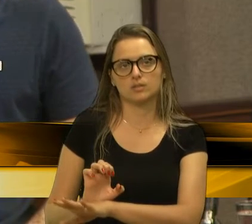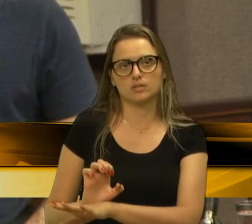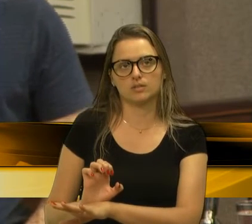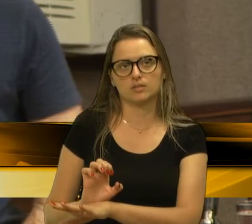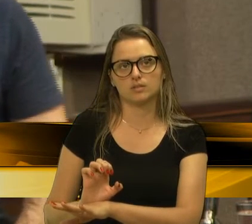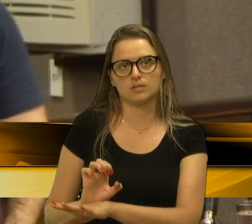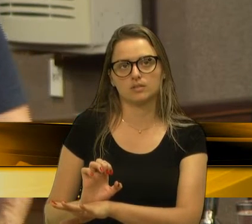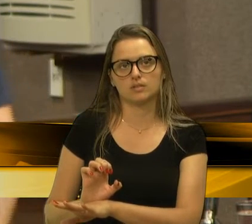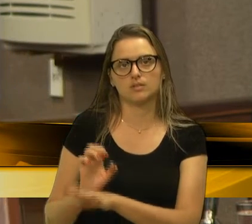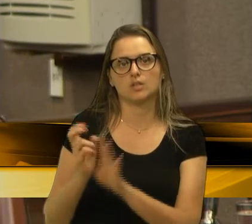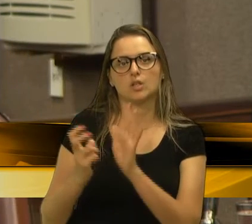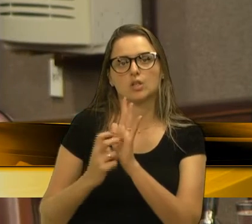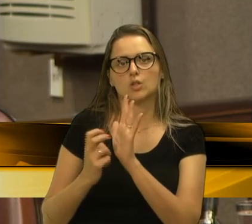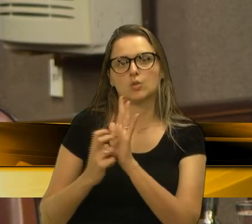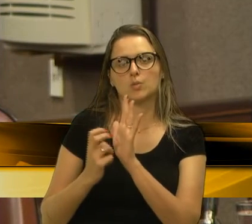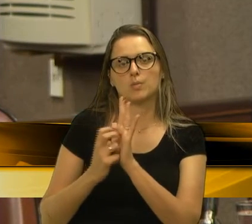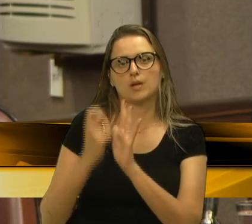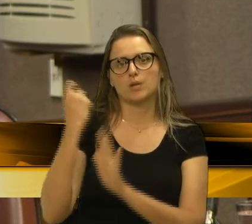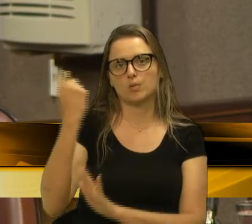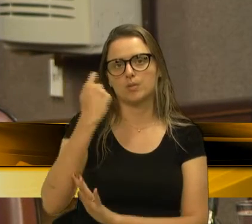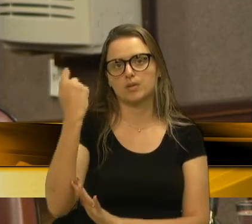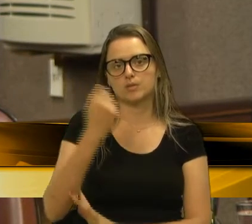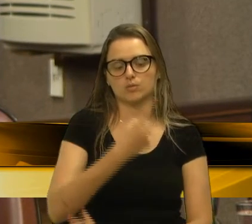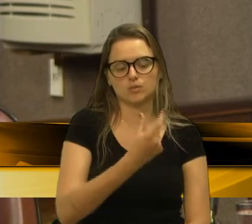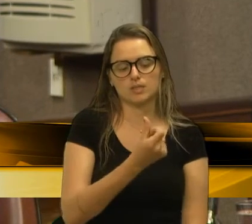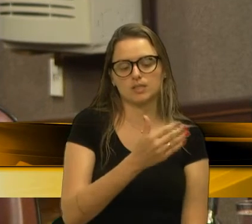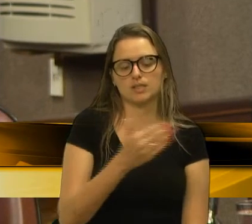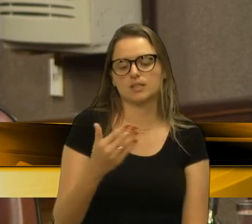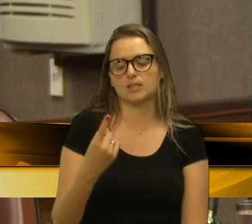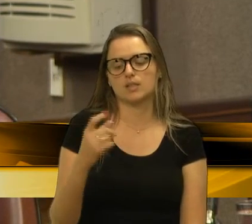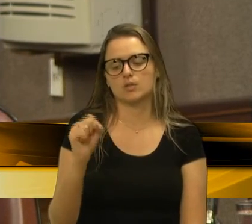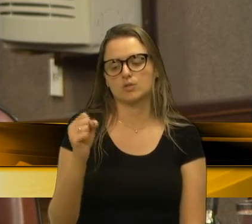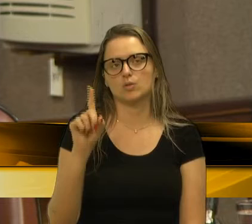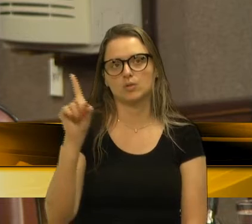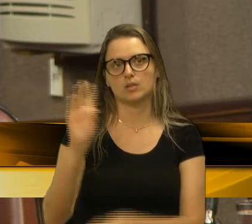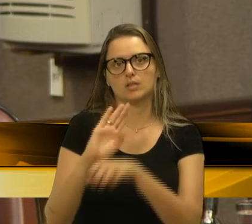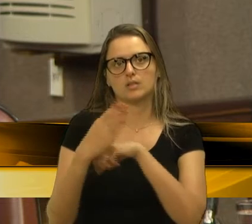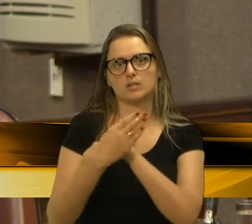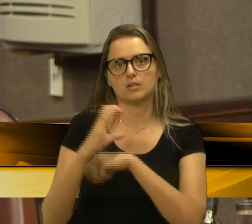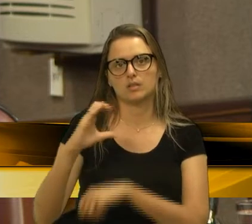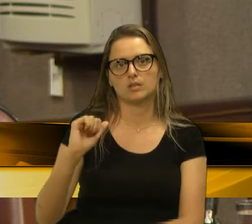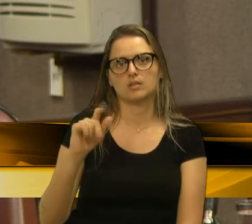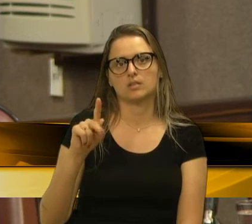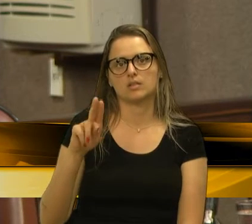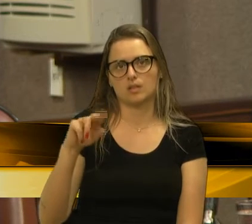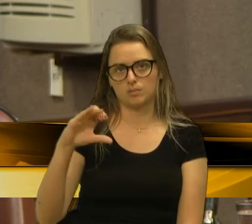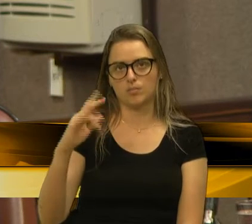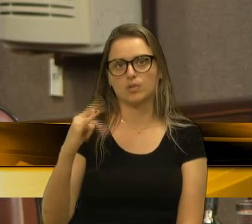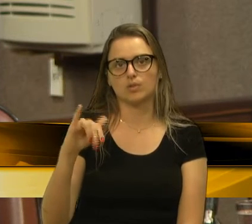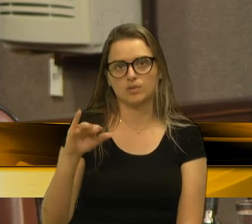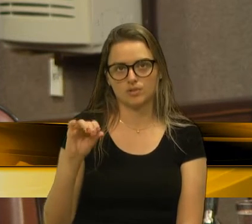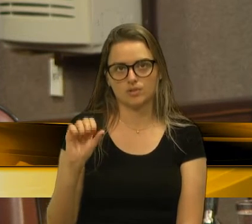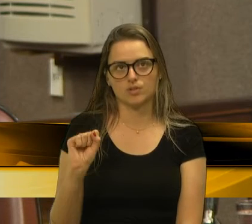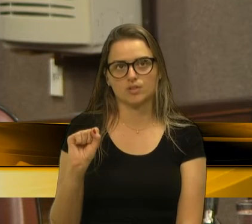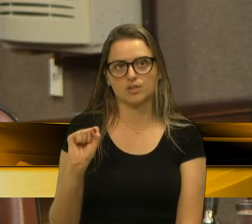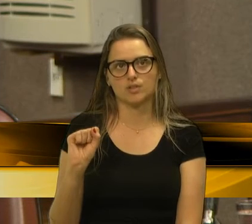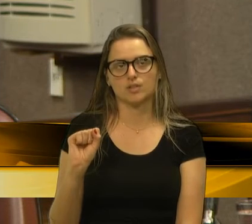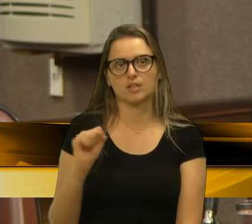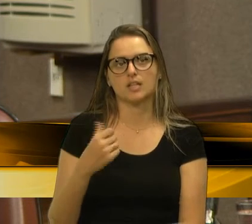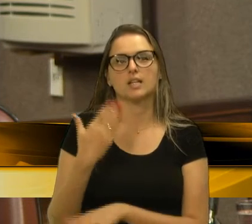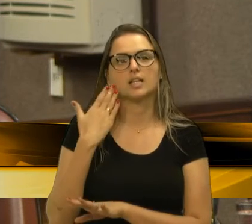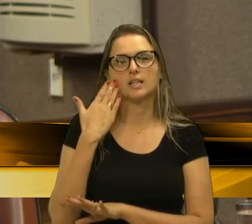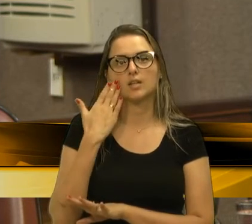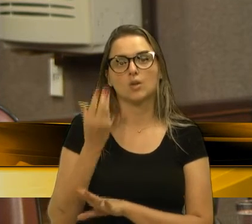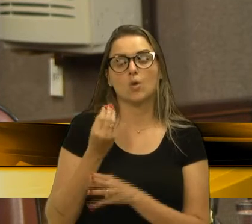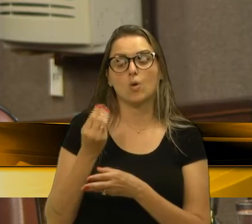no Banrisul dos meus 16 aos meus 18 anos, lá nos Capuchinhos. Sabe como é que eu quero meu dia a